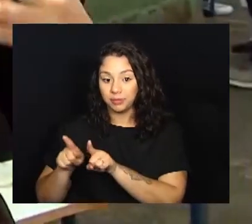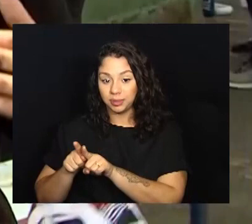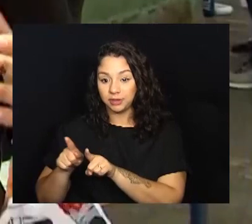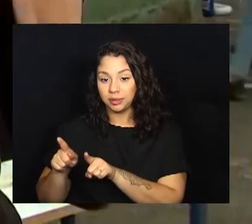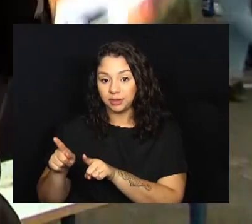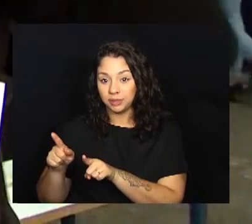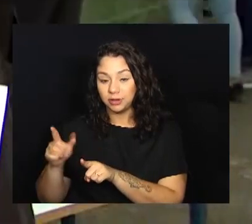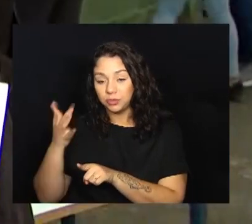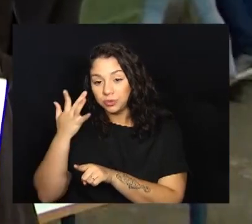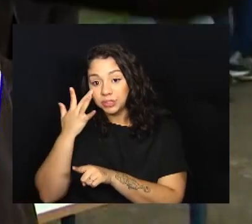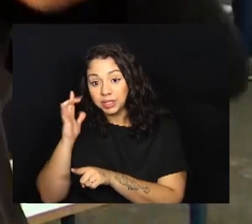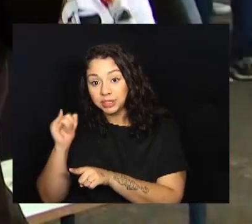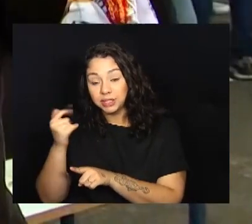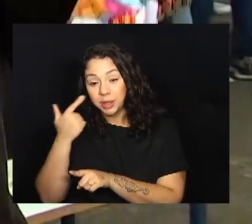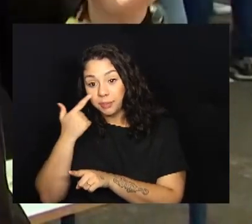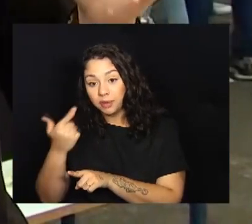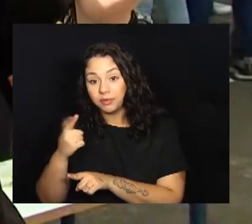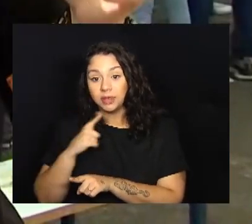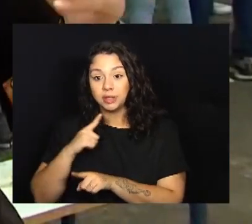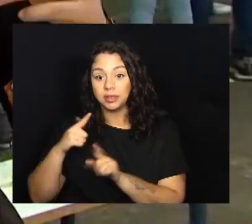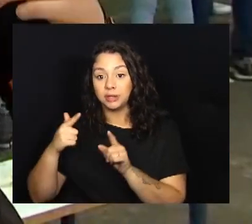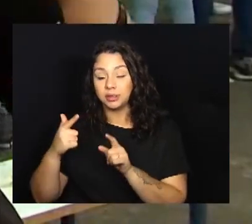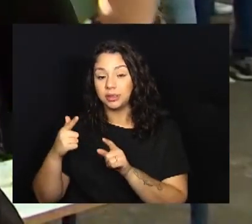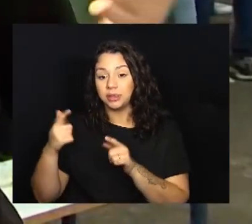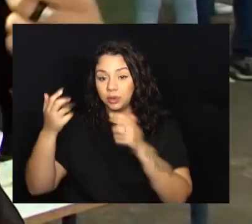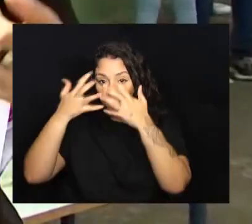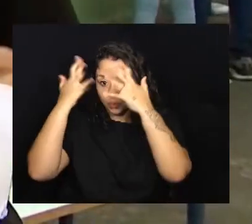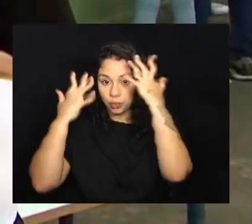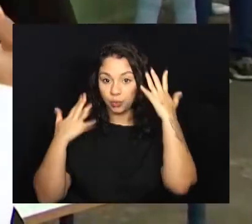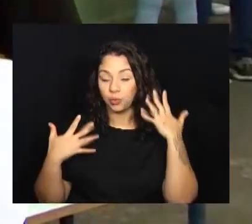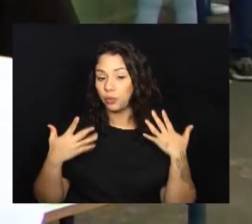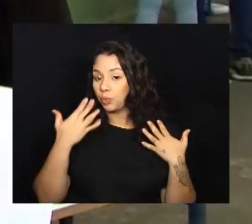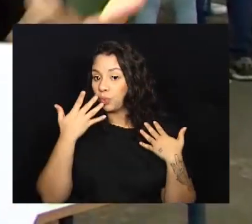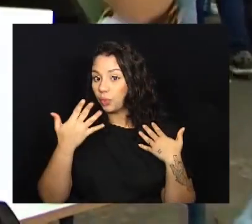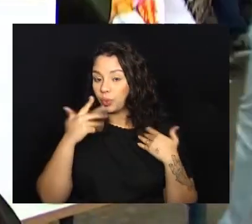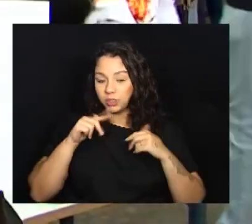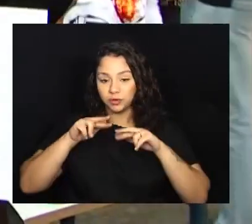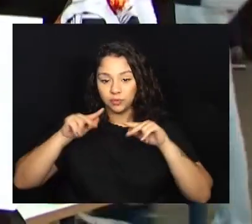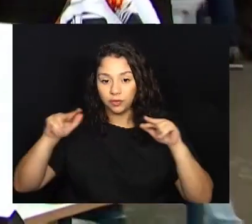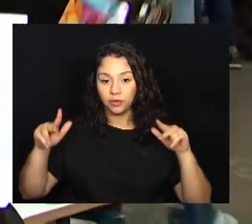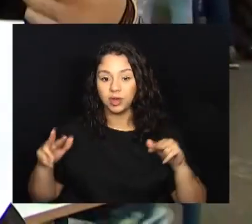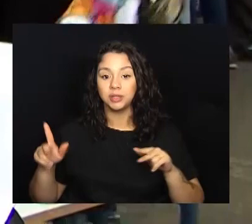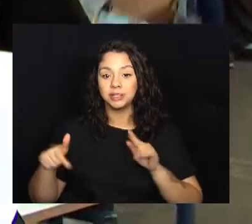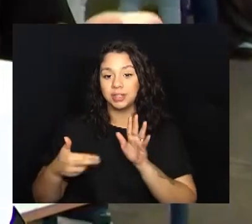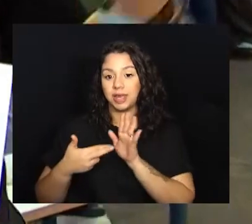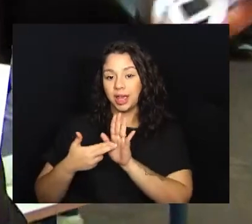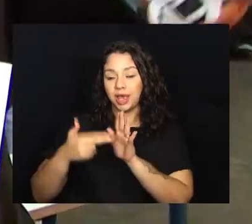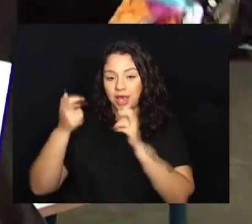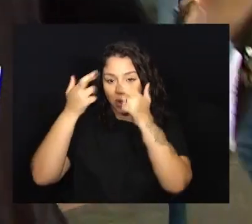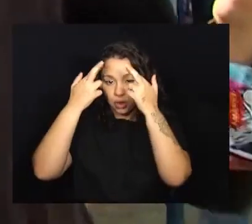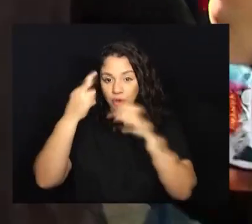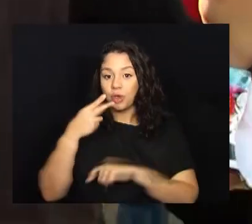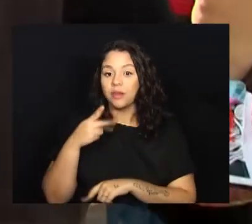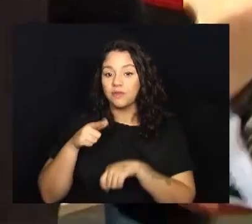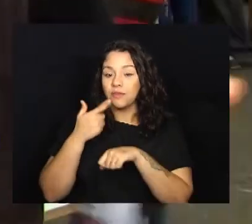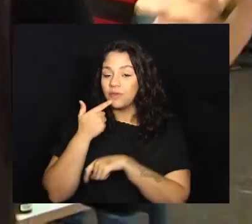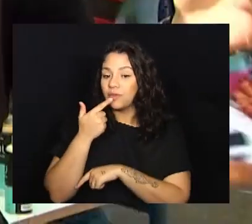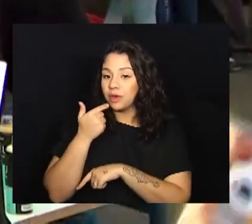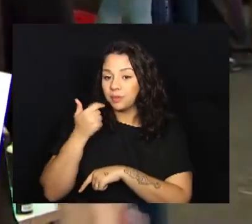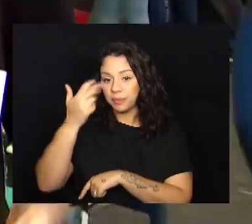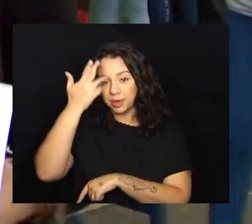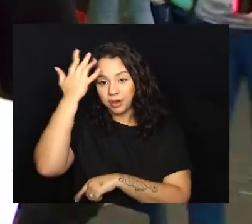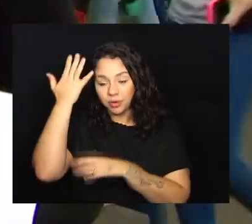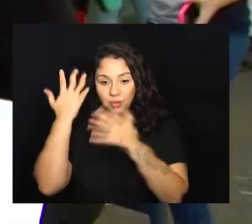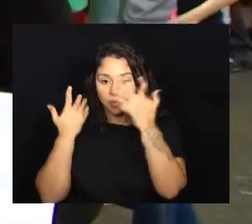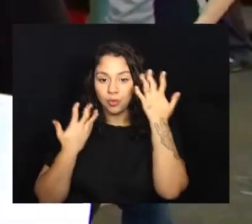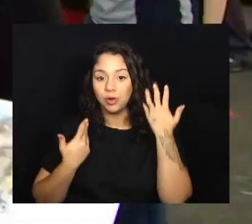ver, mas a pessoa tem vários tipos de tons do cabelo para representar cabelos ruivos, castanhos,